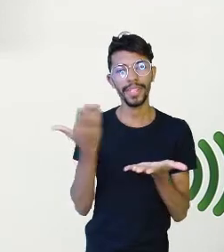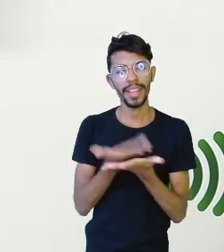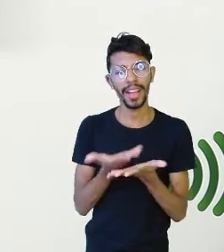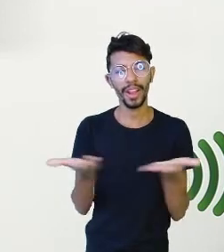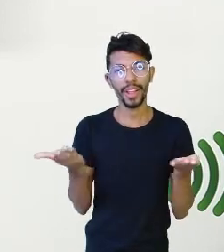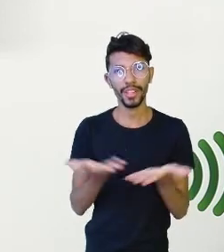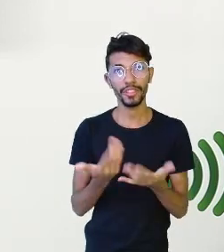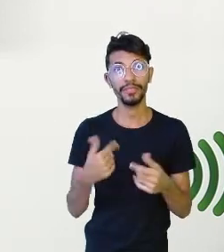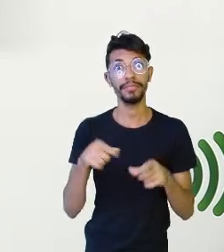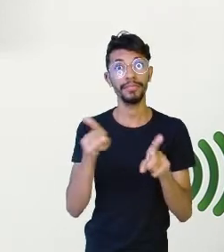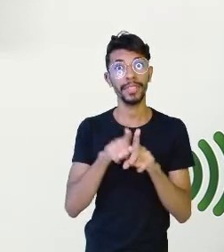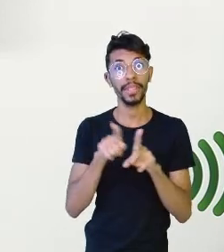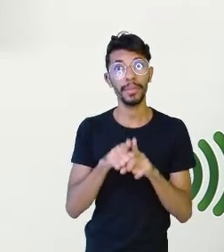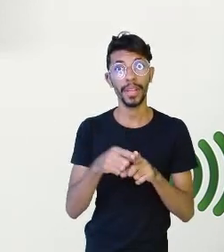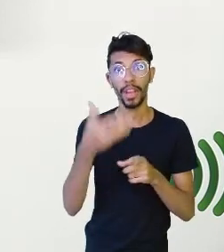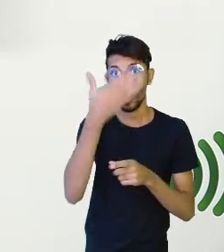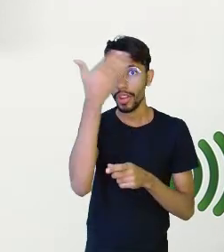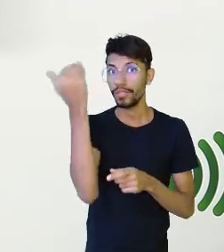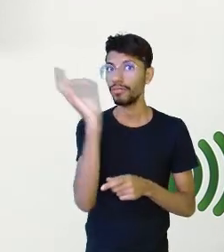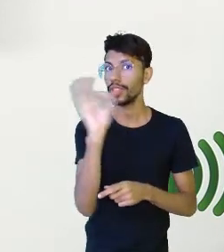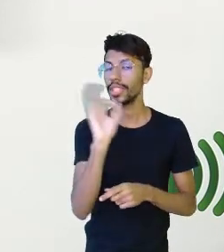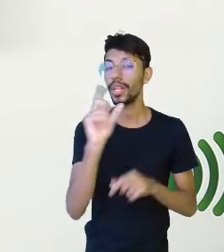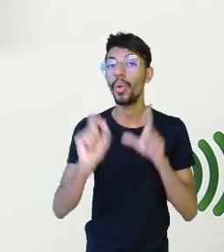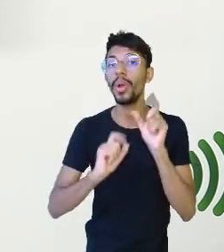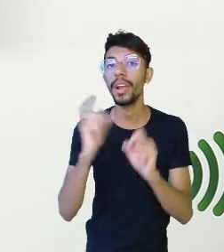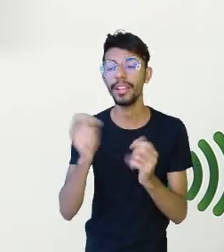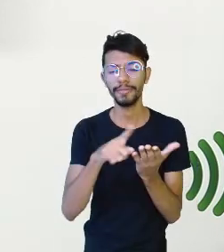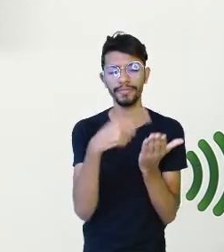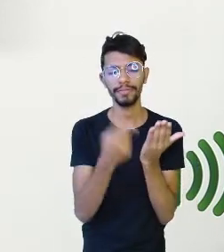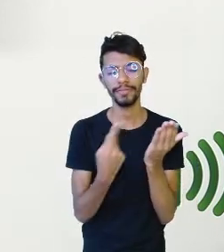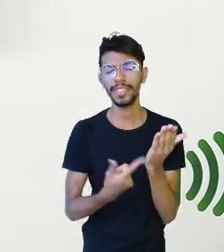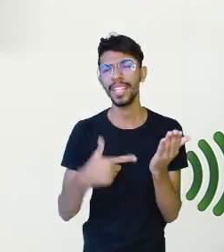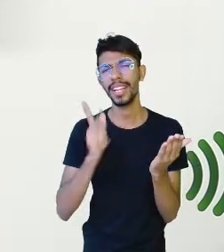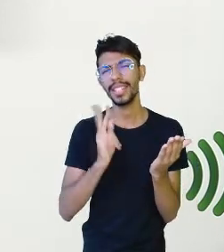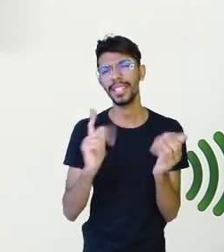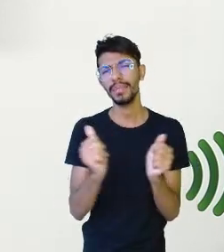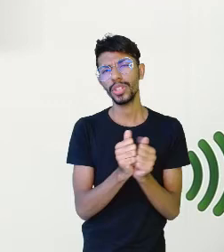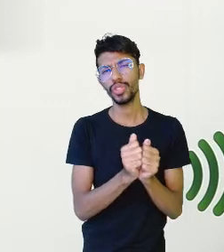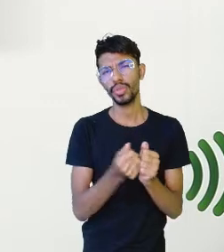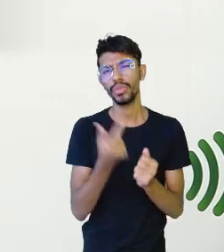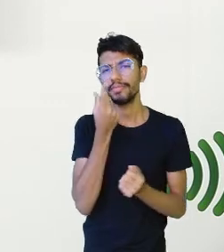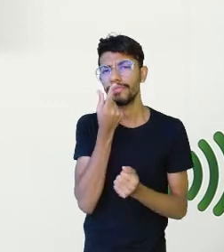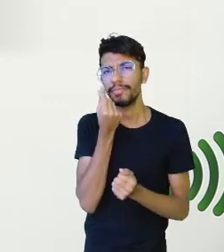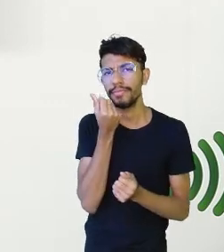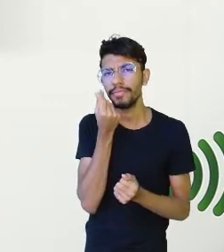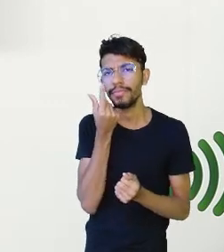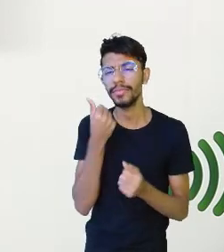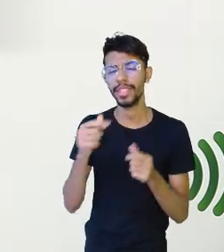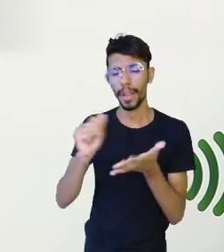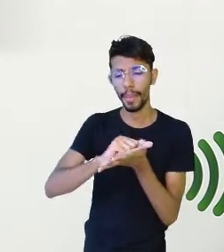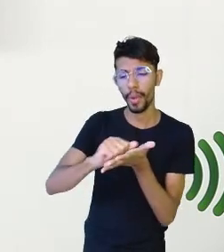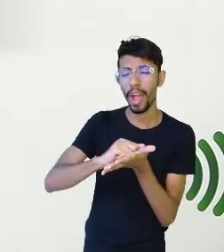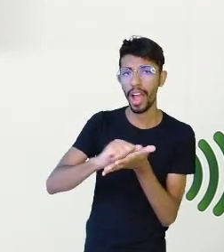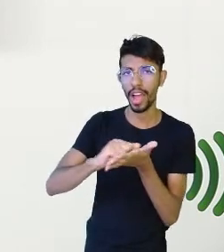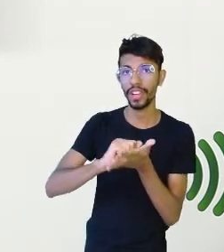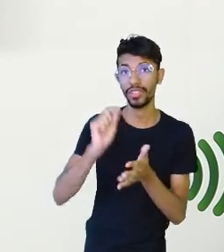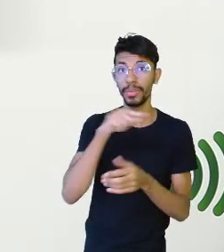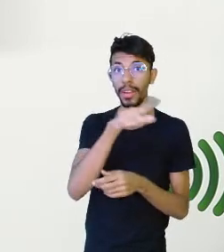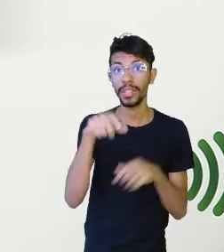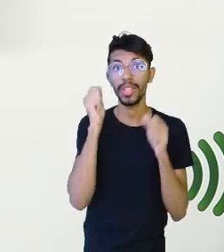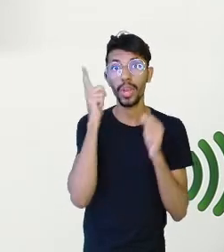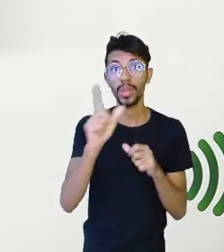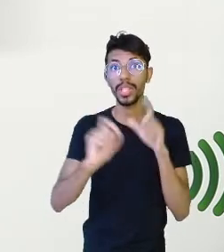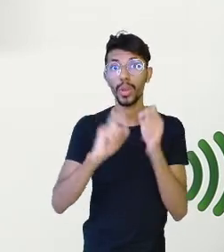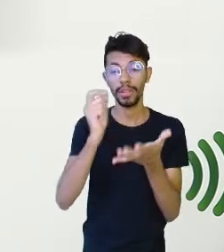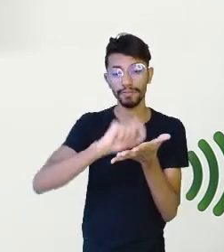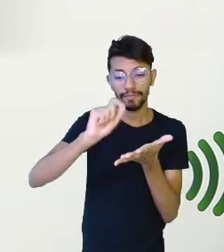é sempre bom ter aí na sua mesinha o seu caderno, o seu lápis, a sua borracha, para que você possa